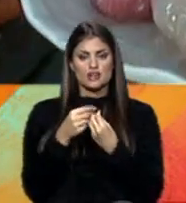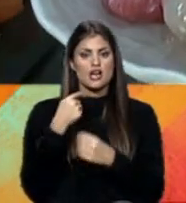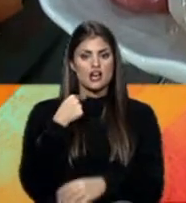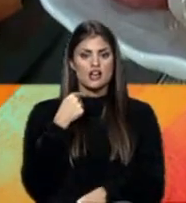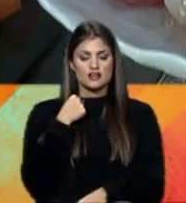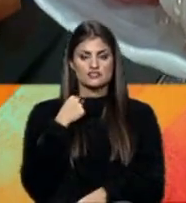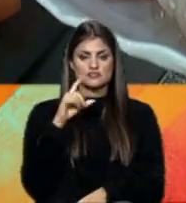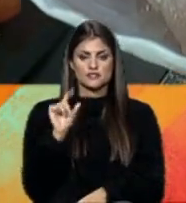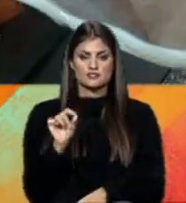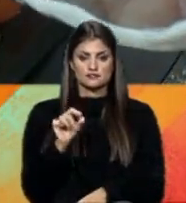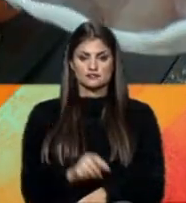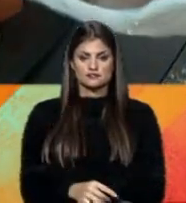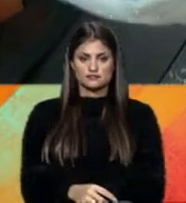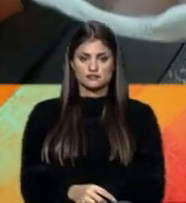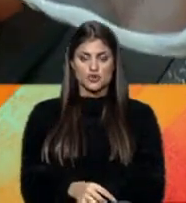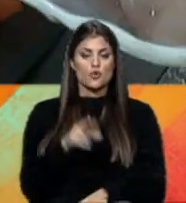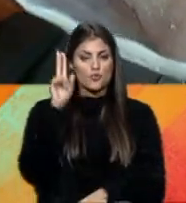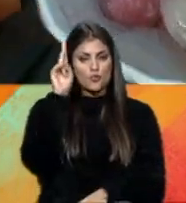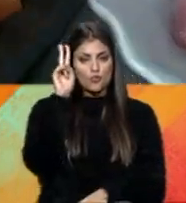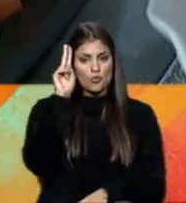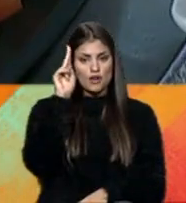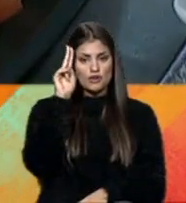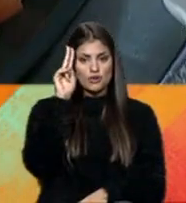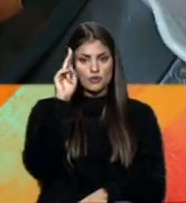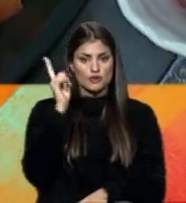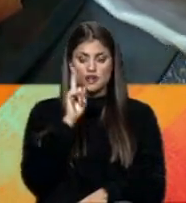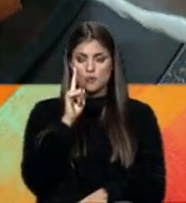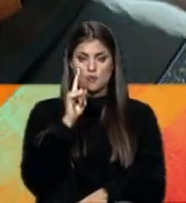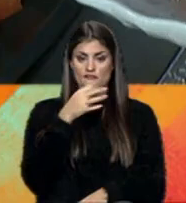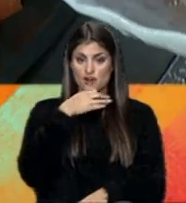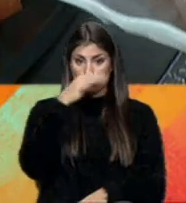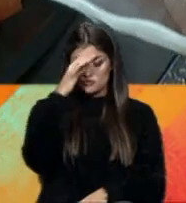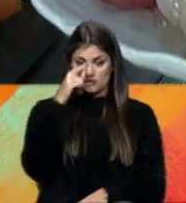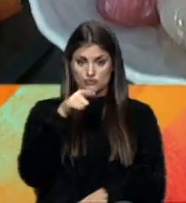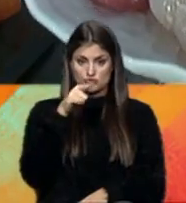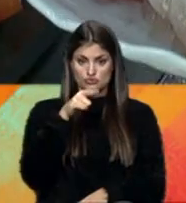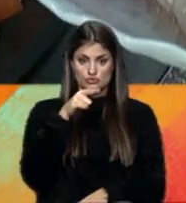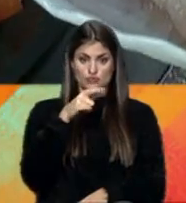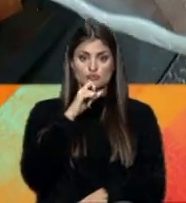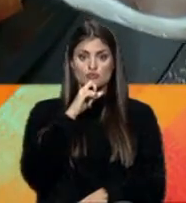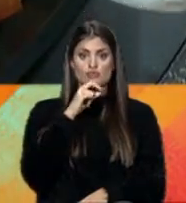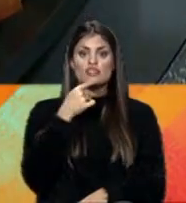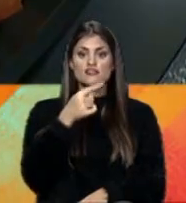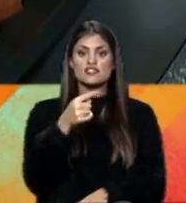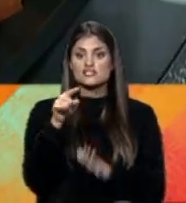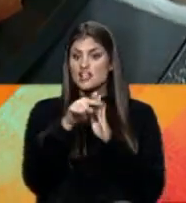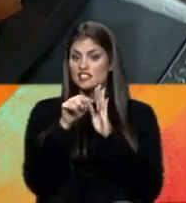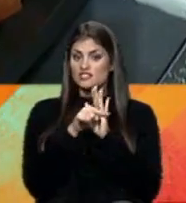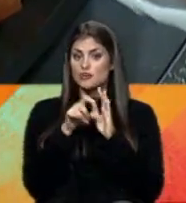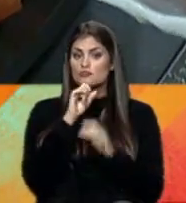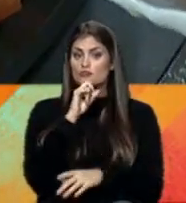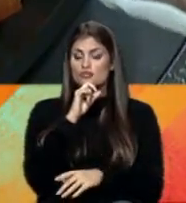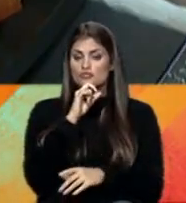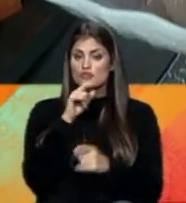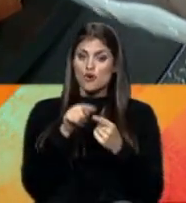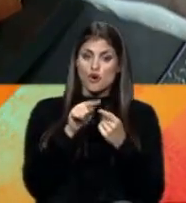As carnes. Que é coelho. Não, por acaso não é coelho, é frango. Mas tu puseste ali como hipótese, daí eu estar a dizer. Exatamente. Também podia ser